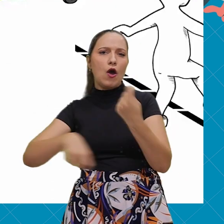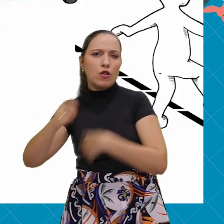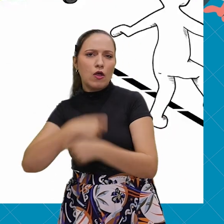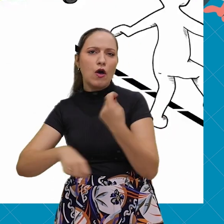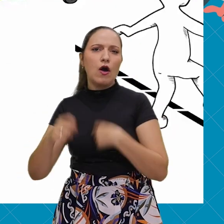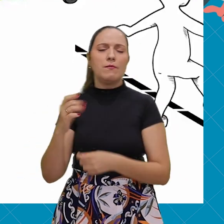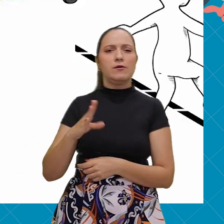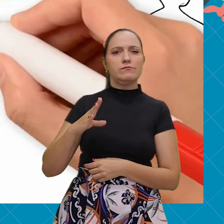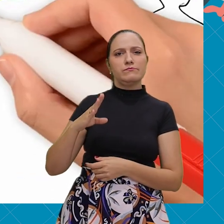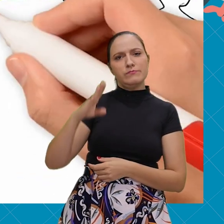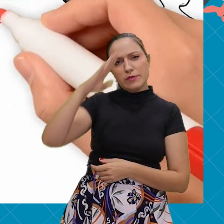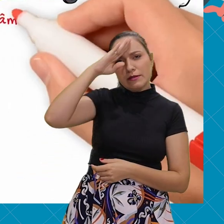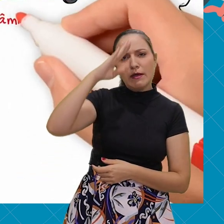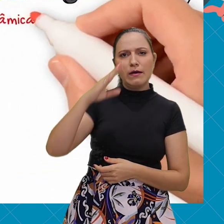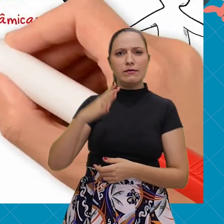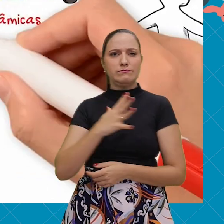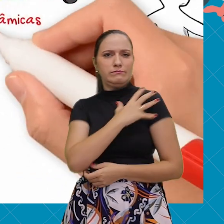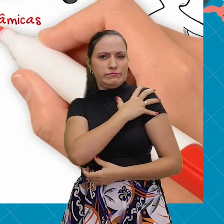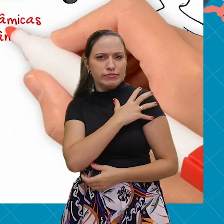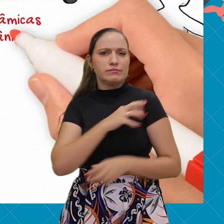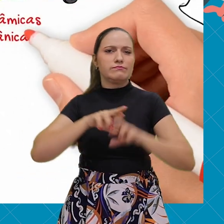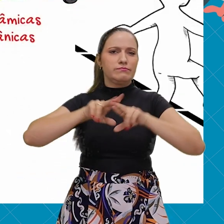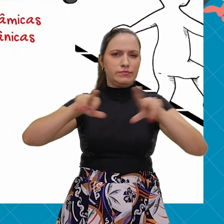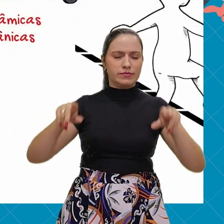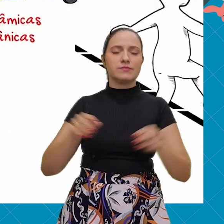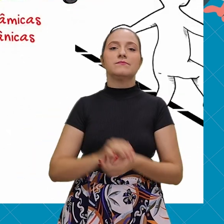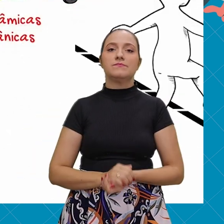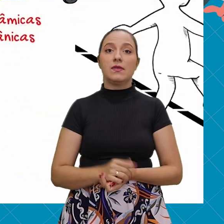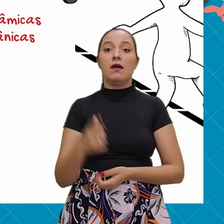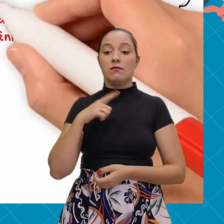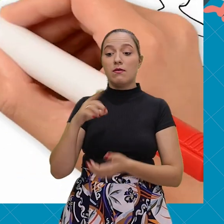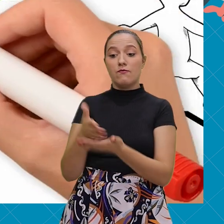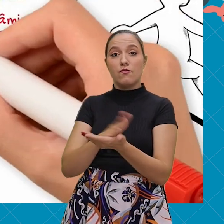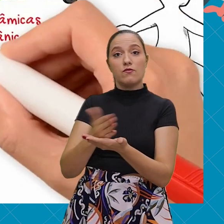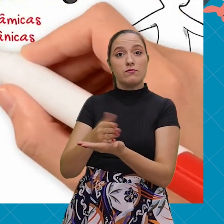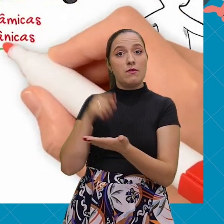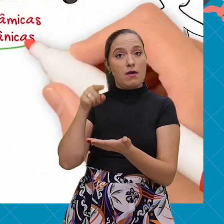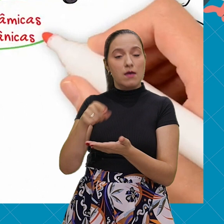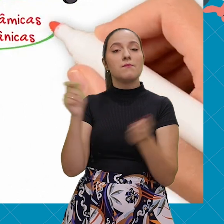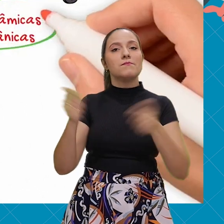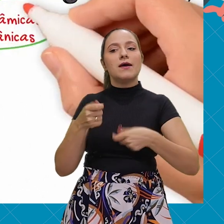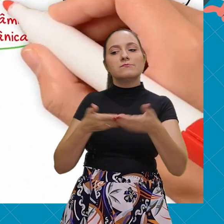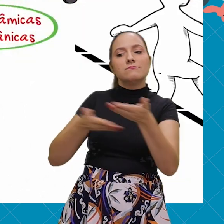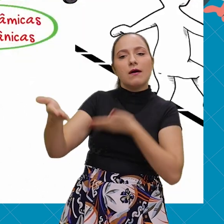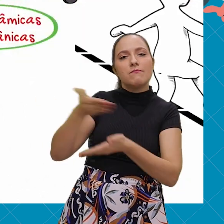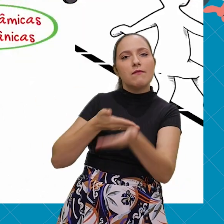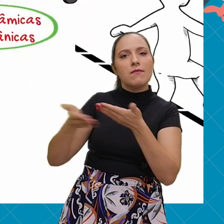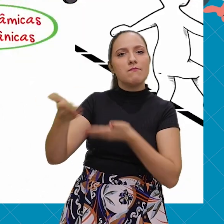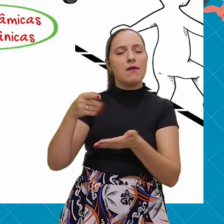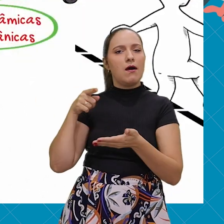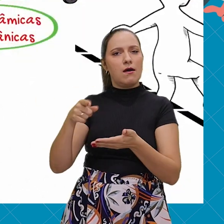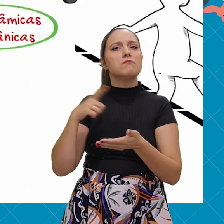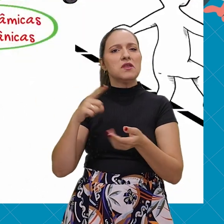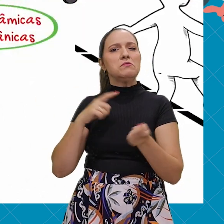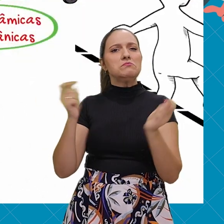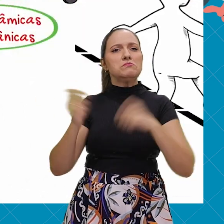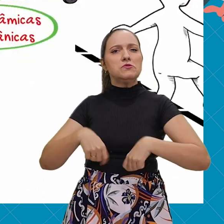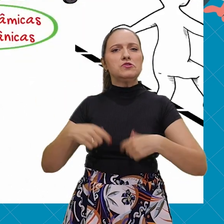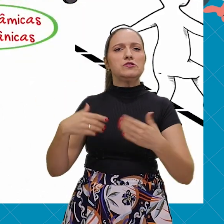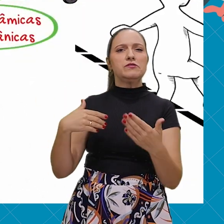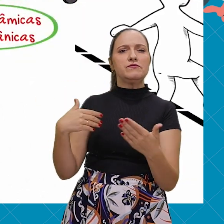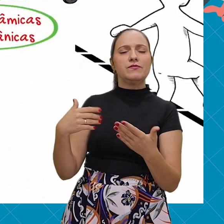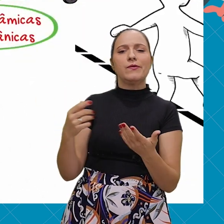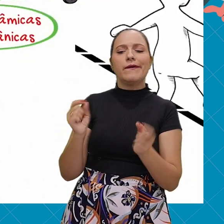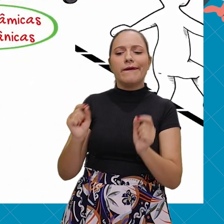econômicas, militares, dentre outras. Nesse sentido, as fronteiras são entendidas como algo orgânico, que possui grande dinamicidade,